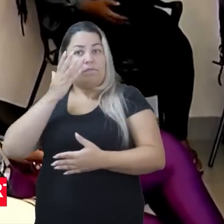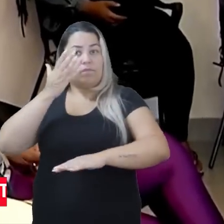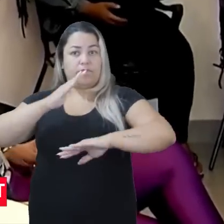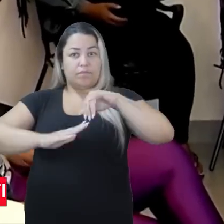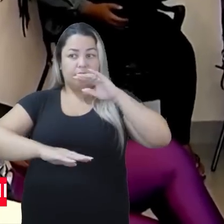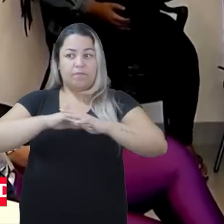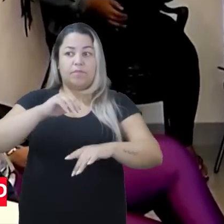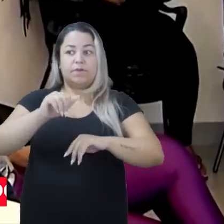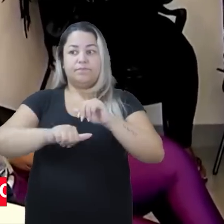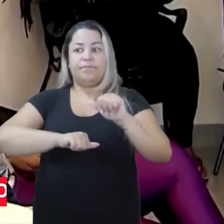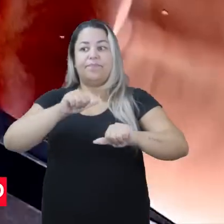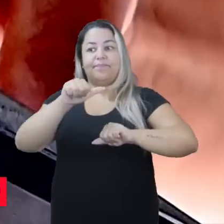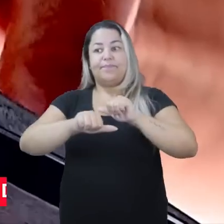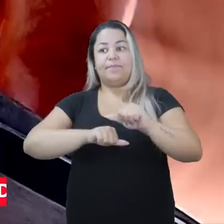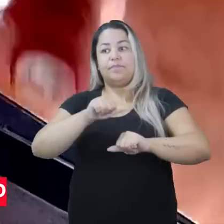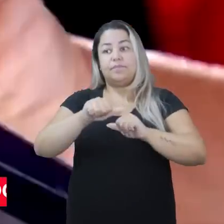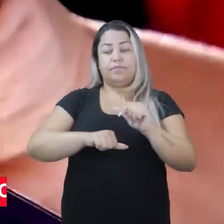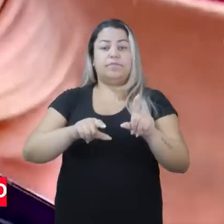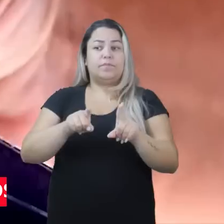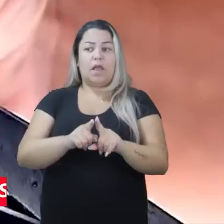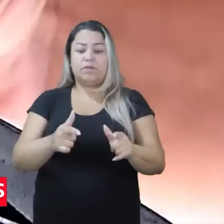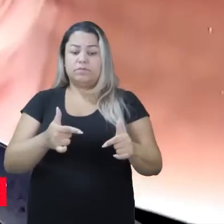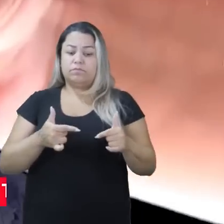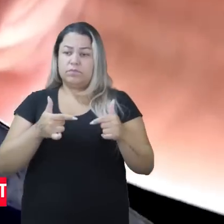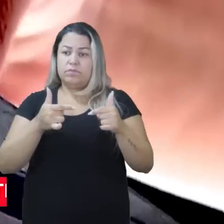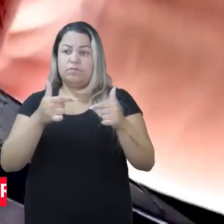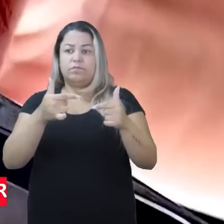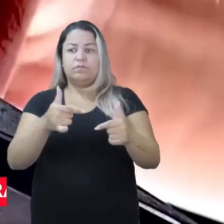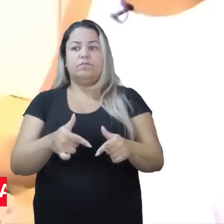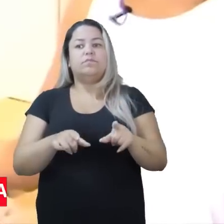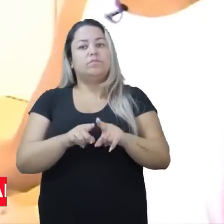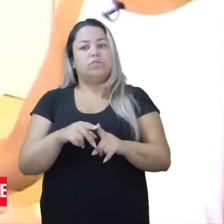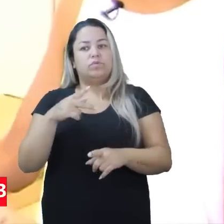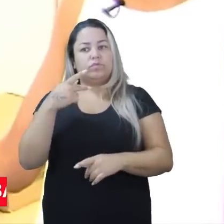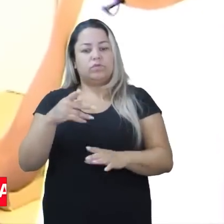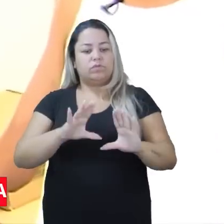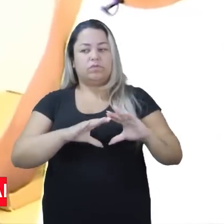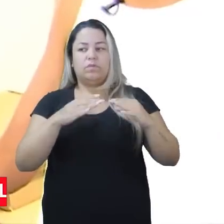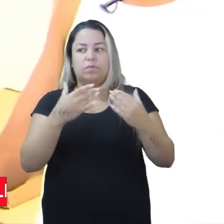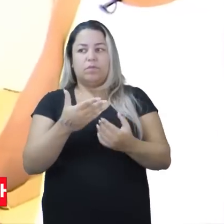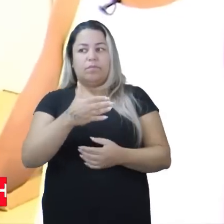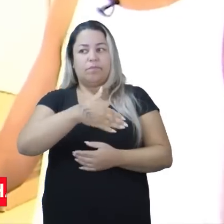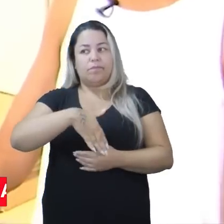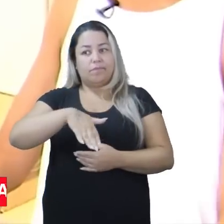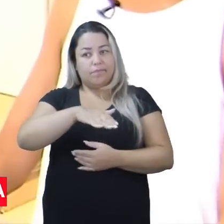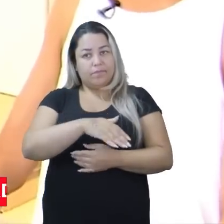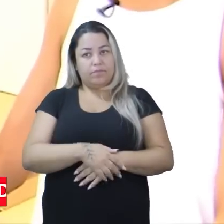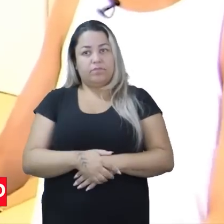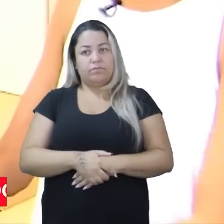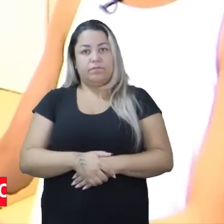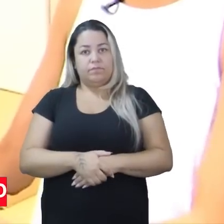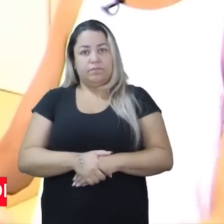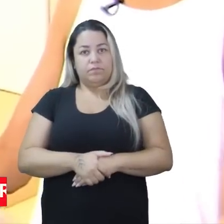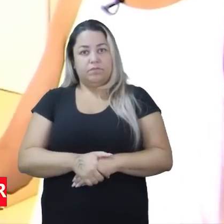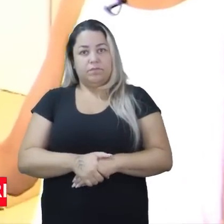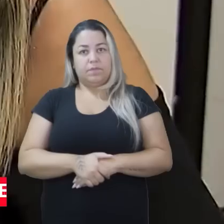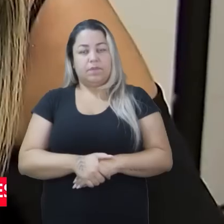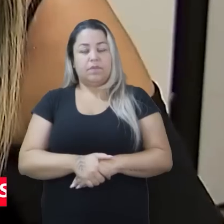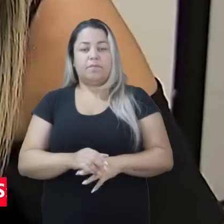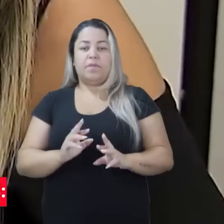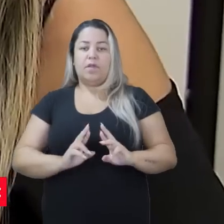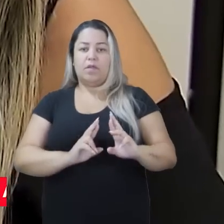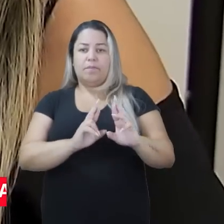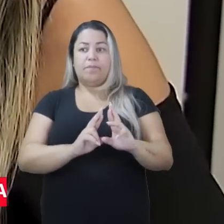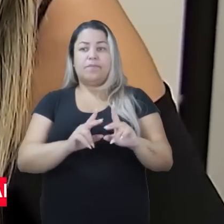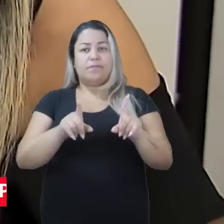e inovadoras para desafios enfrentados por suas comunidades e mercados. A expectativa é